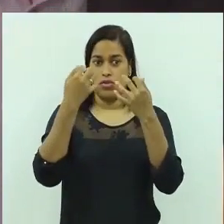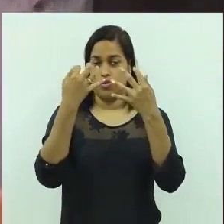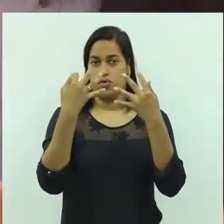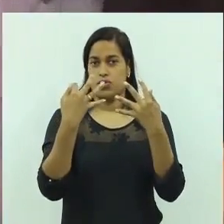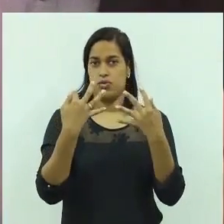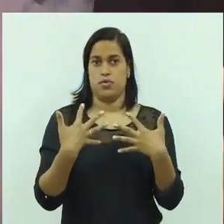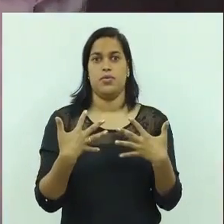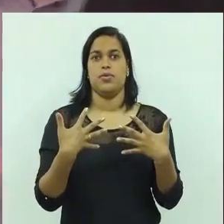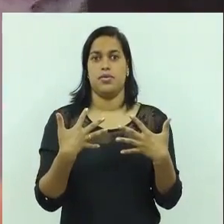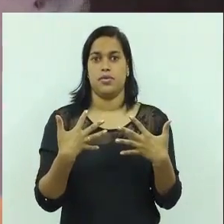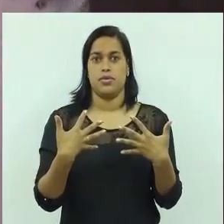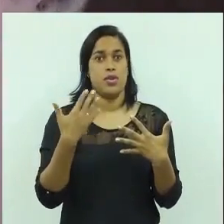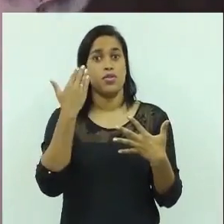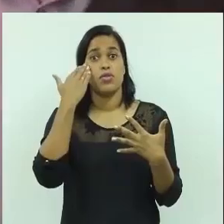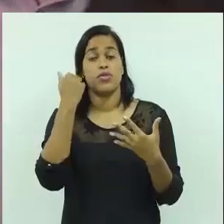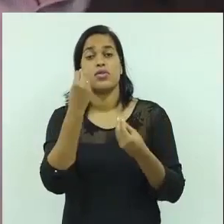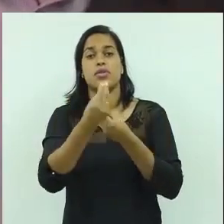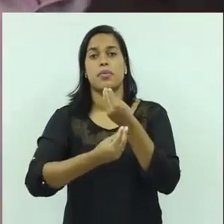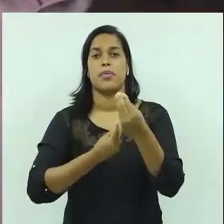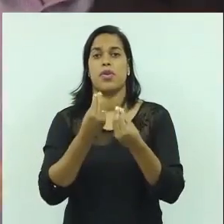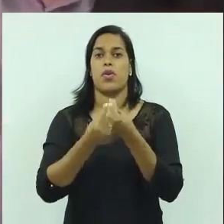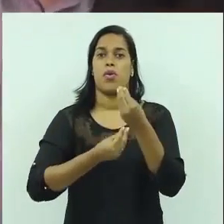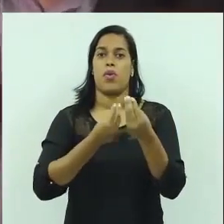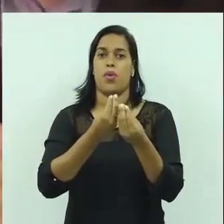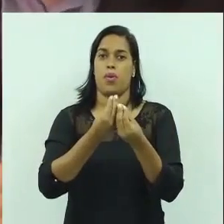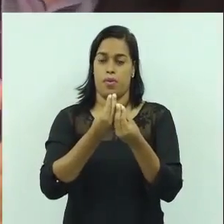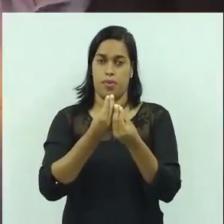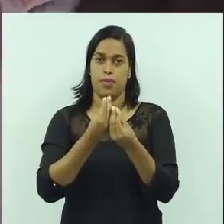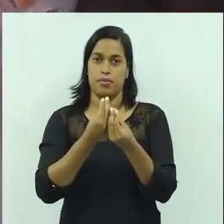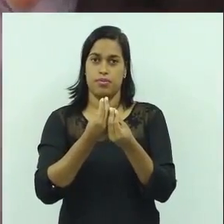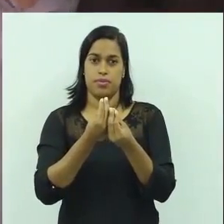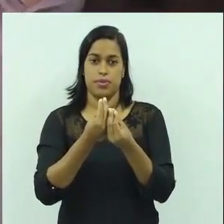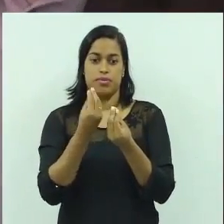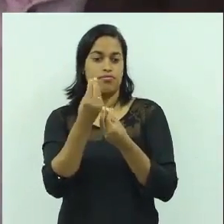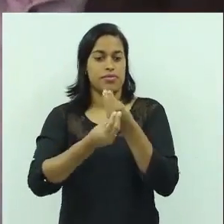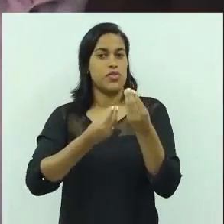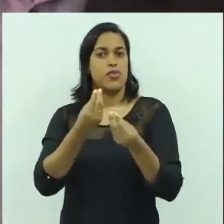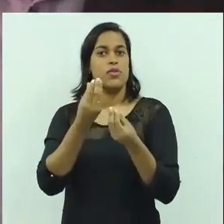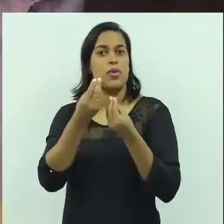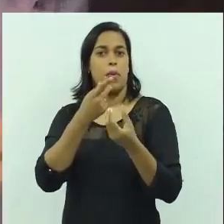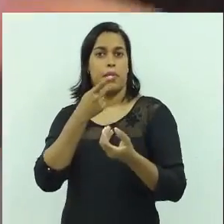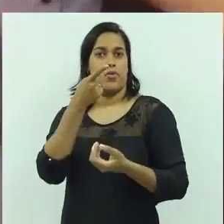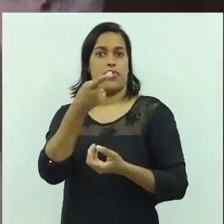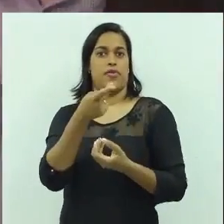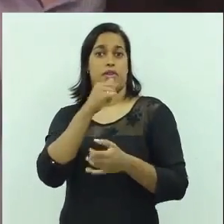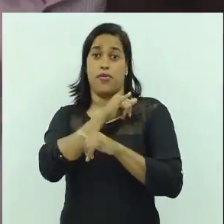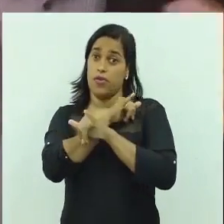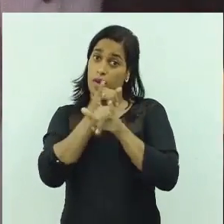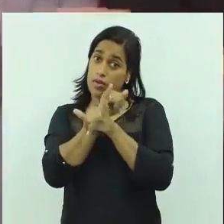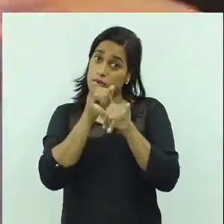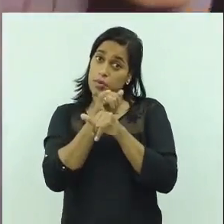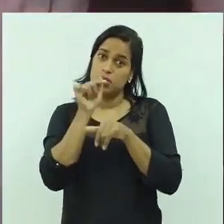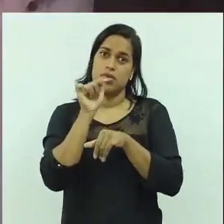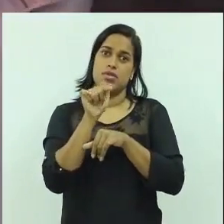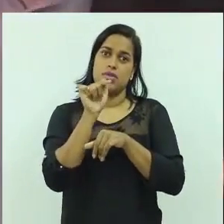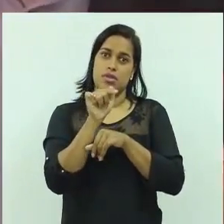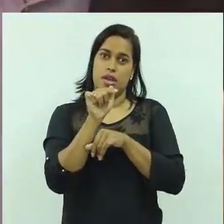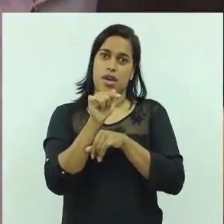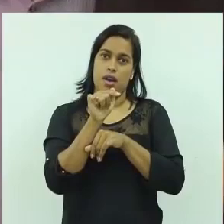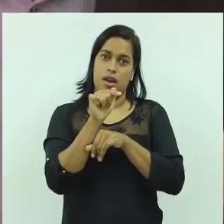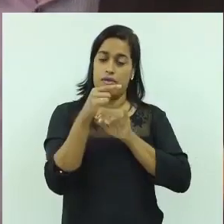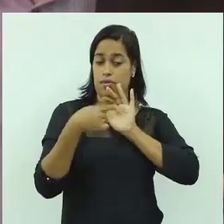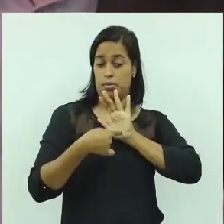ali, porque aí eu não vou segurar, eu não vou terminar bem. Eu vou anunciar essa